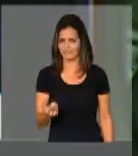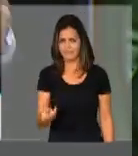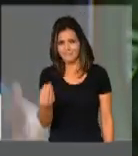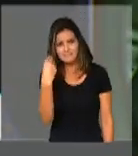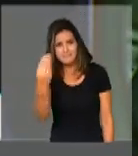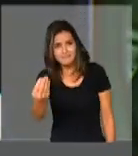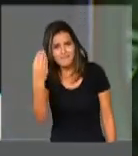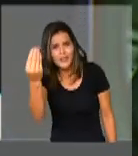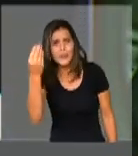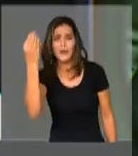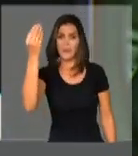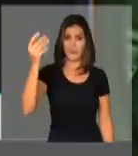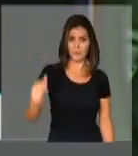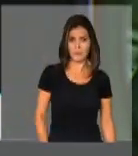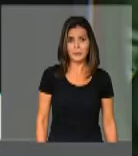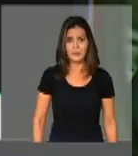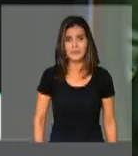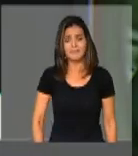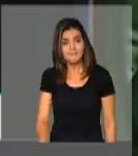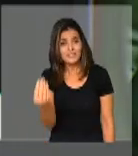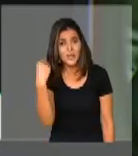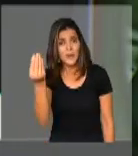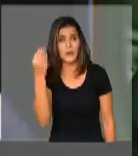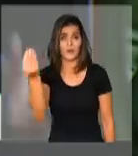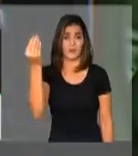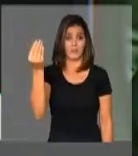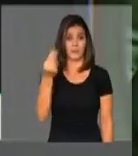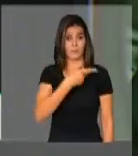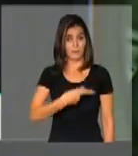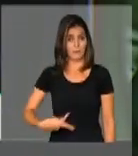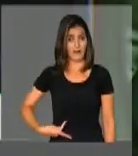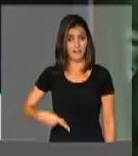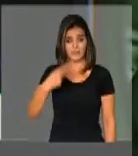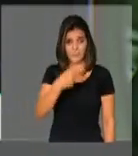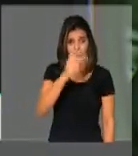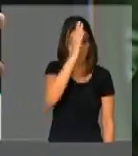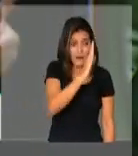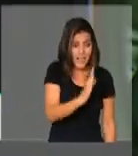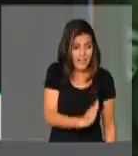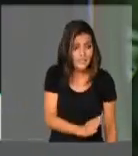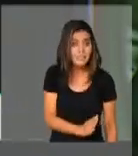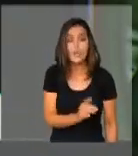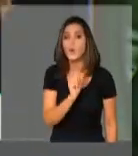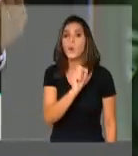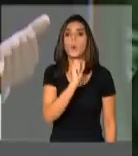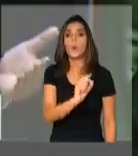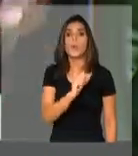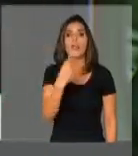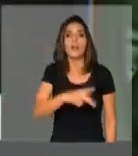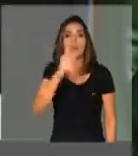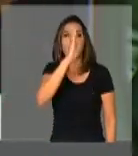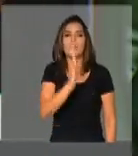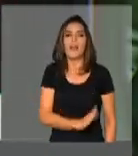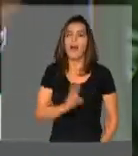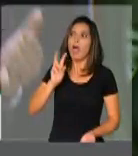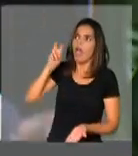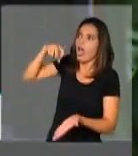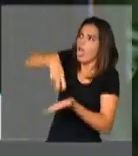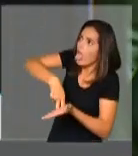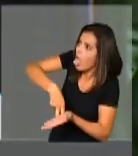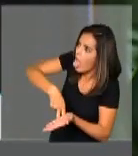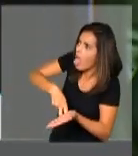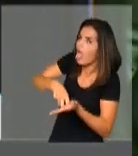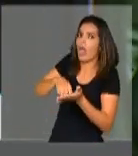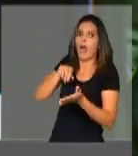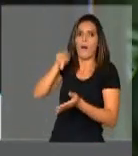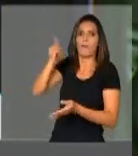Como é possível, deputado Tadeu Alencar, que um presidente da República coloque o nosso país de joelhos